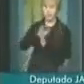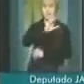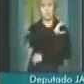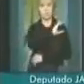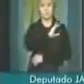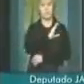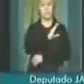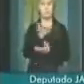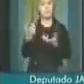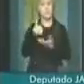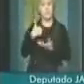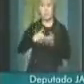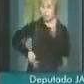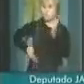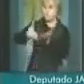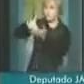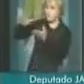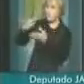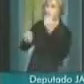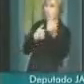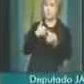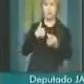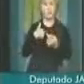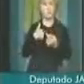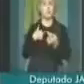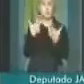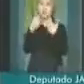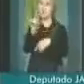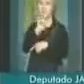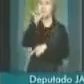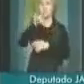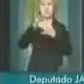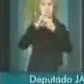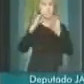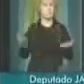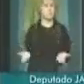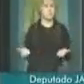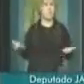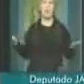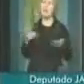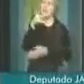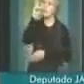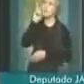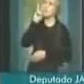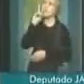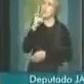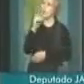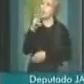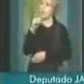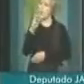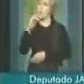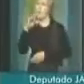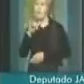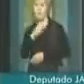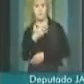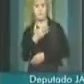Querem me excluir da comissão como ser um elemento antidemocrático. Então essa história de homofobia é uma história de cobertura